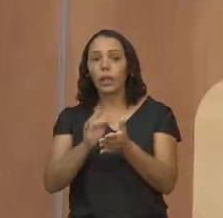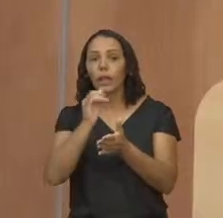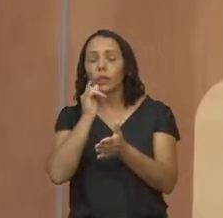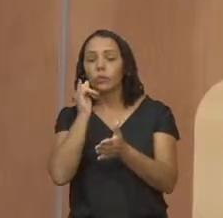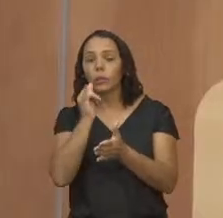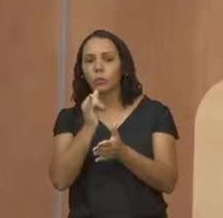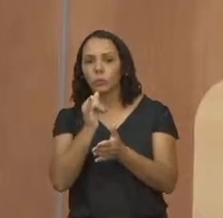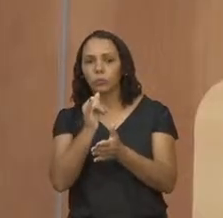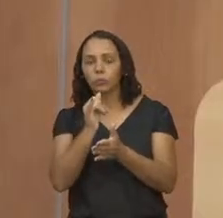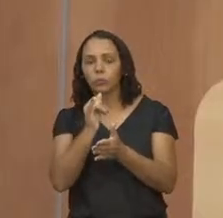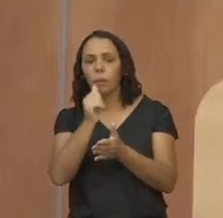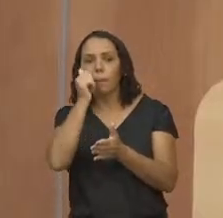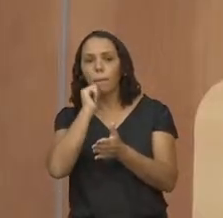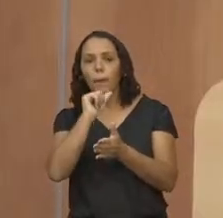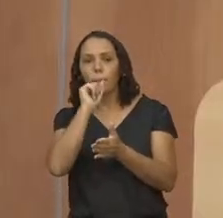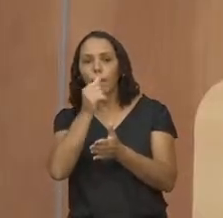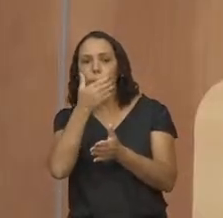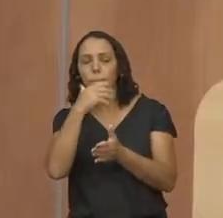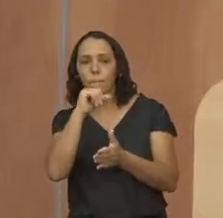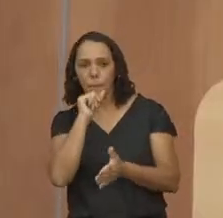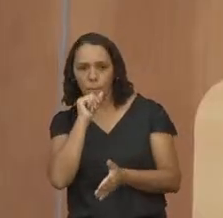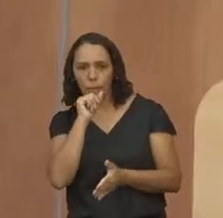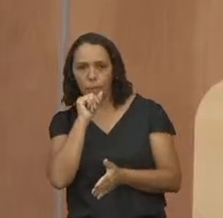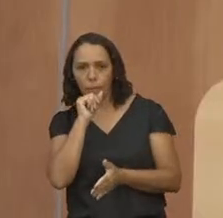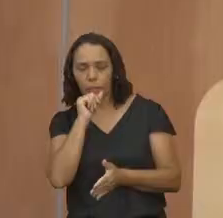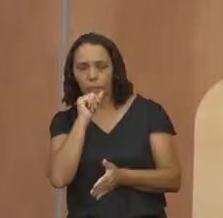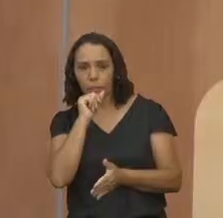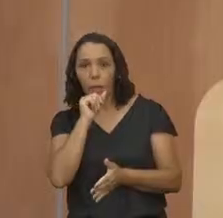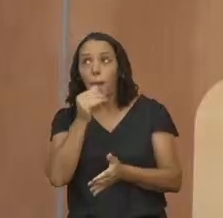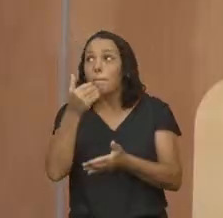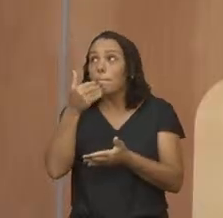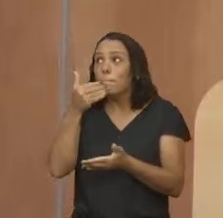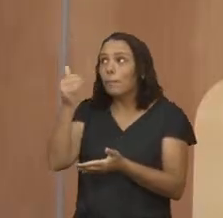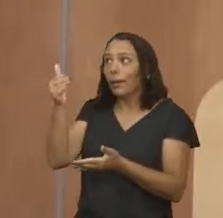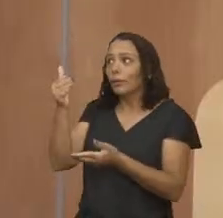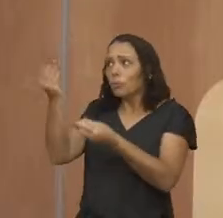mãe faz proposta para ter o filho.